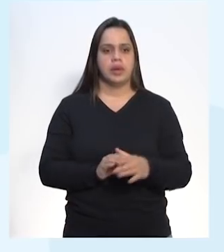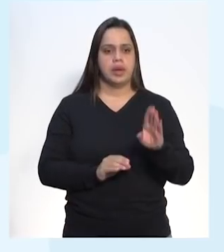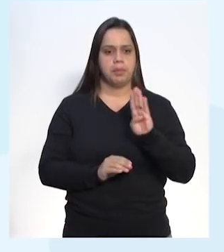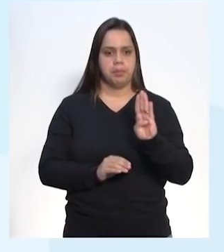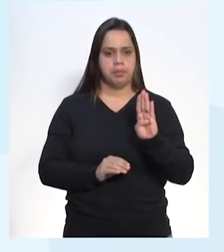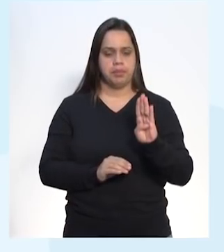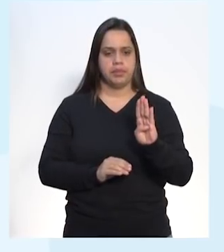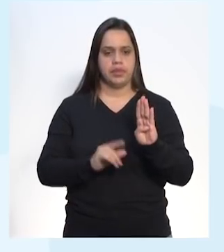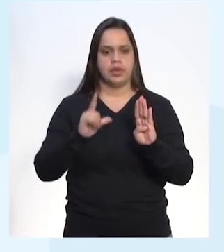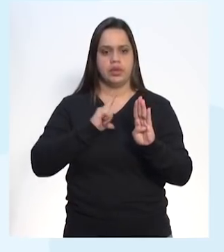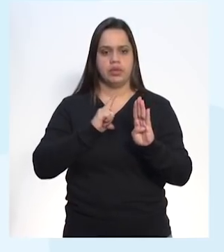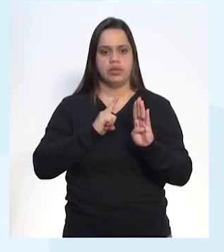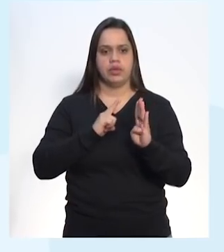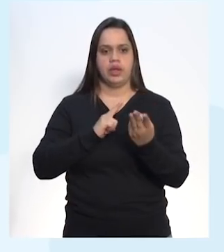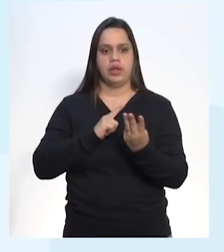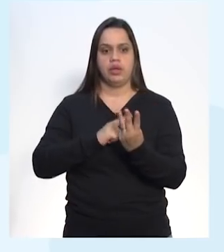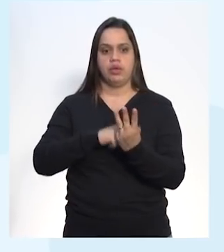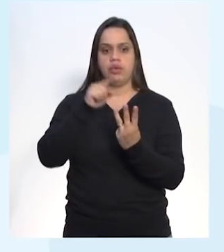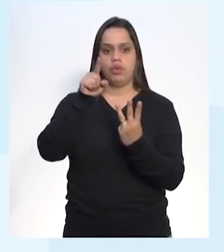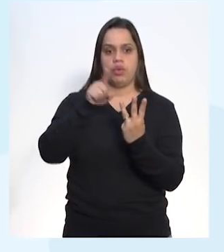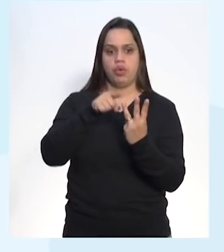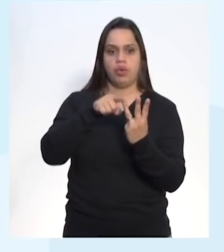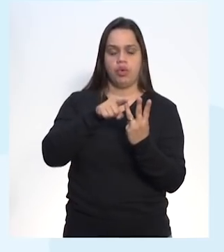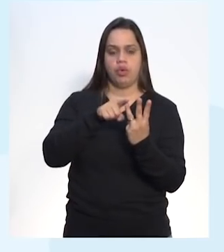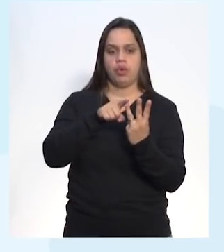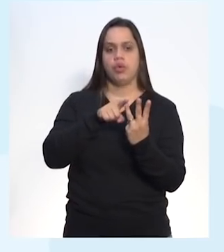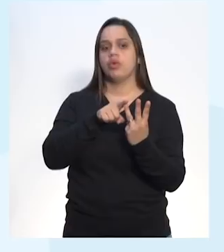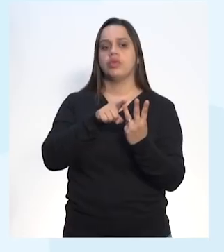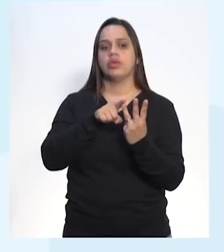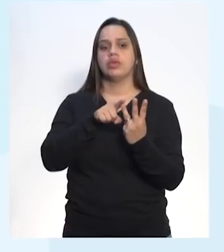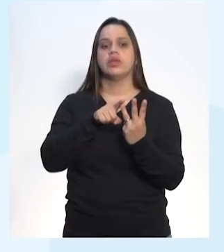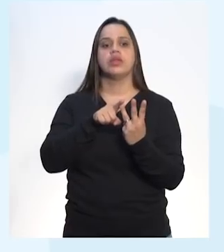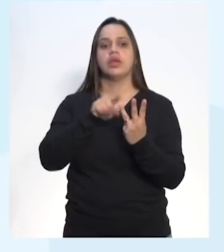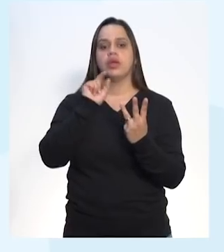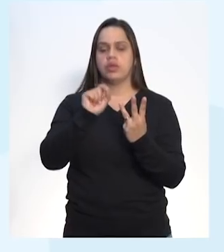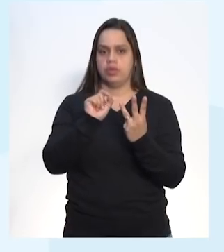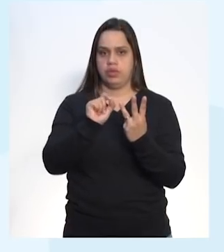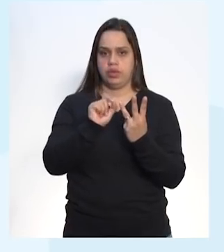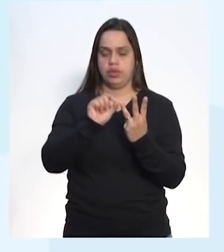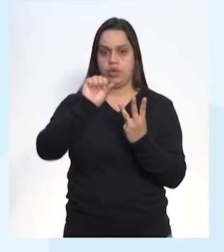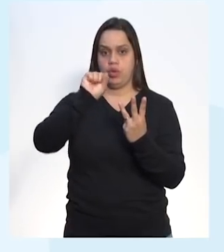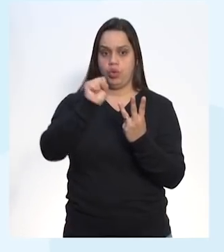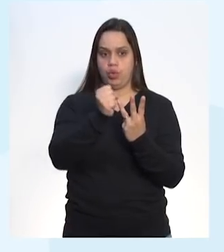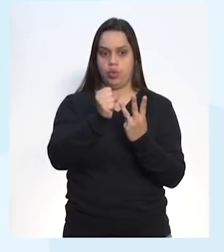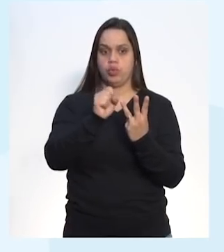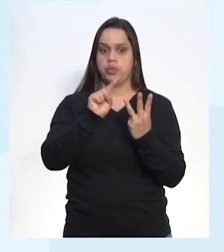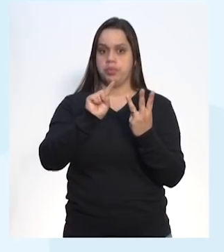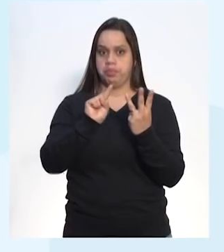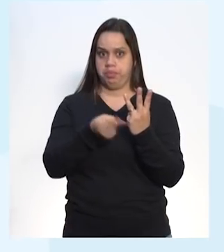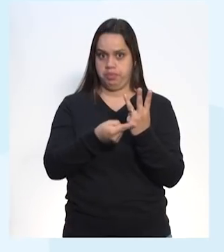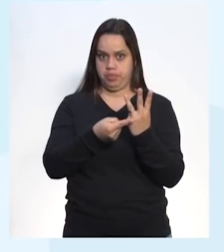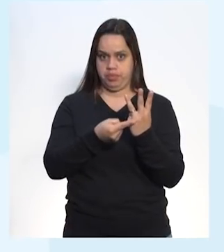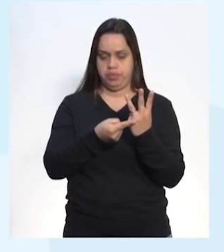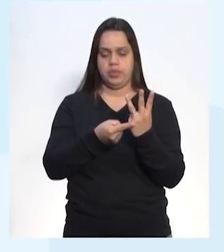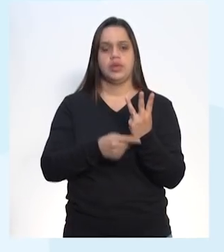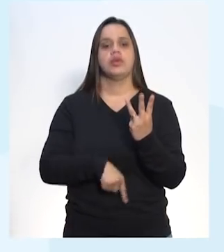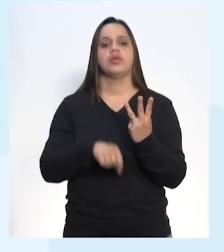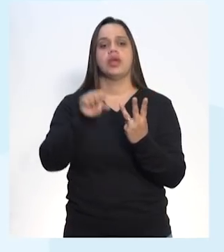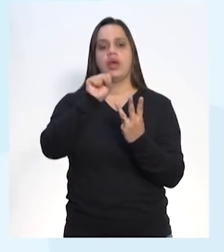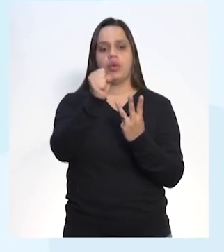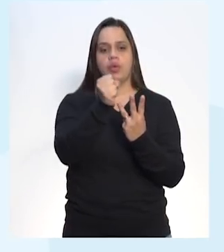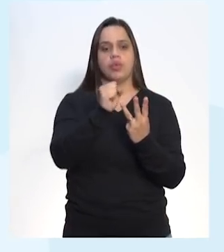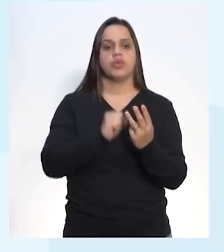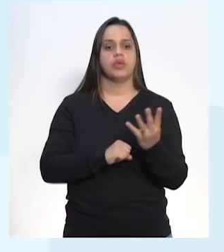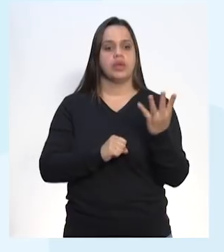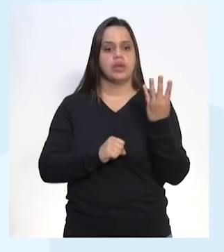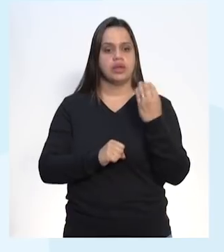B, 8 unidades de milhar. Então, ele está na casa da unidade, no caso de milhar. E,